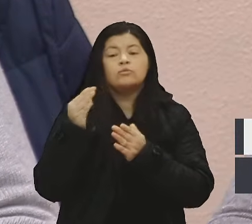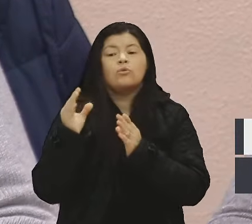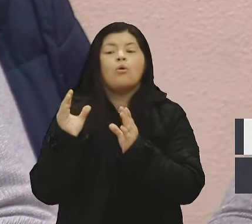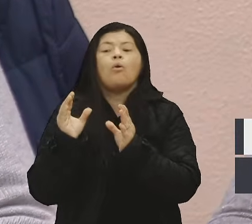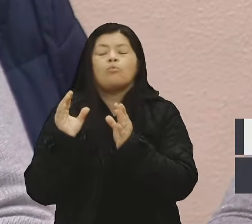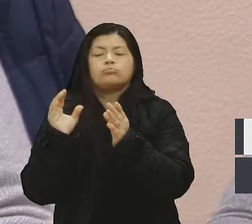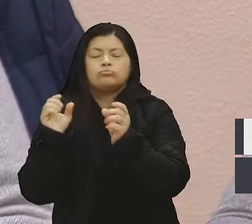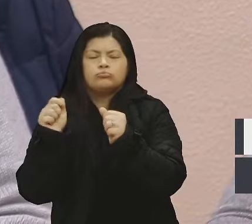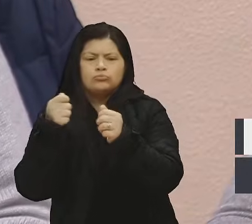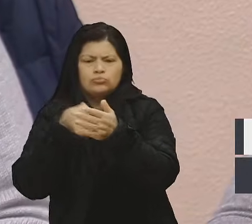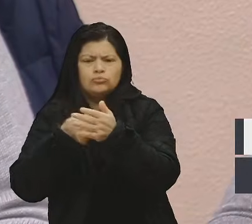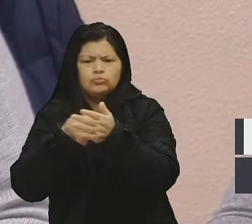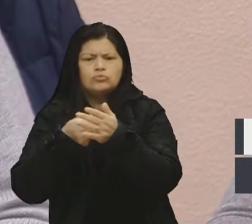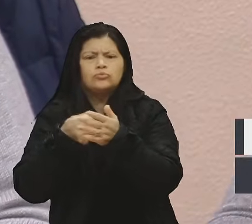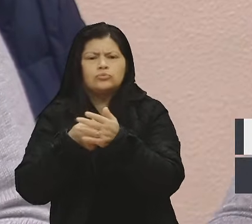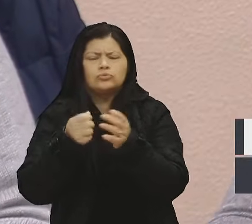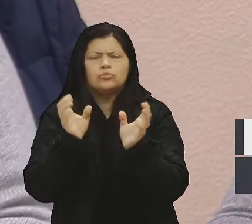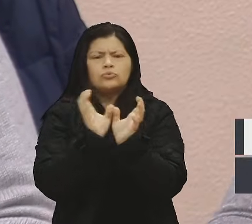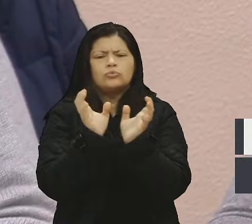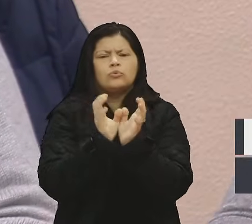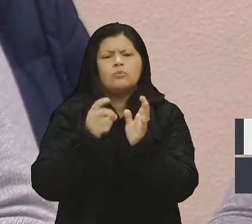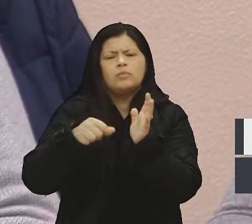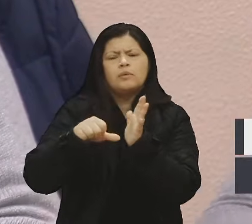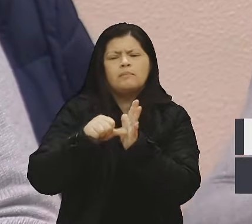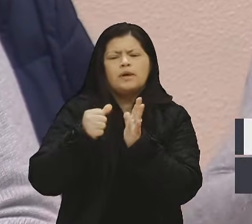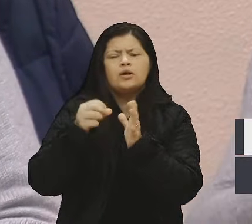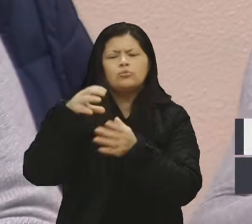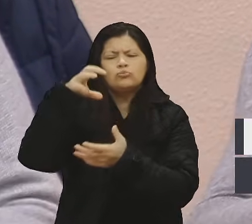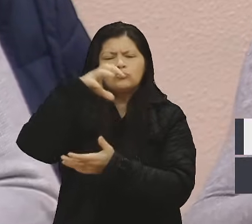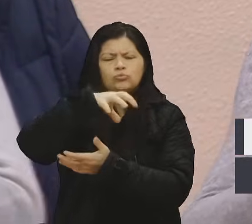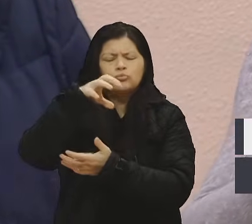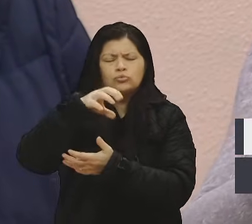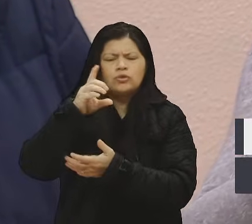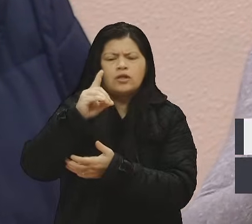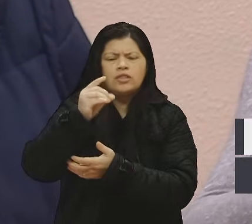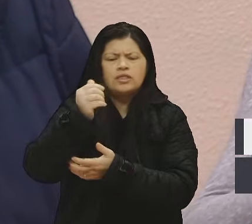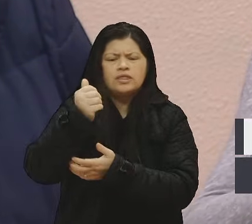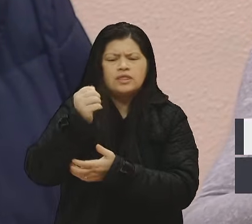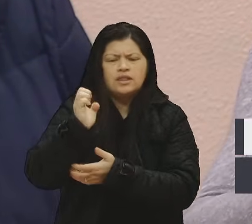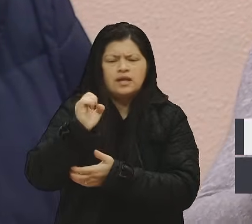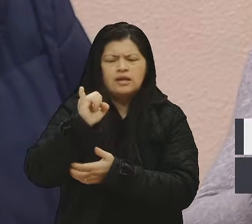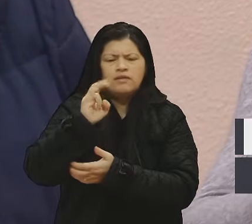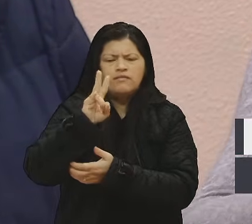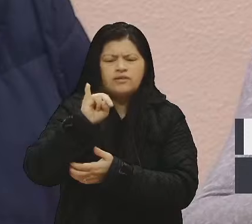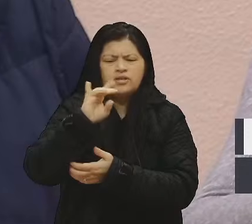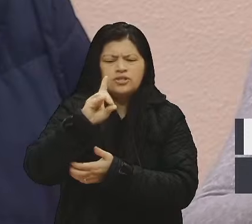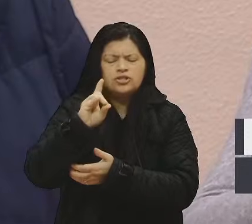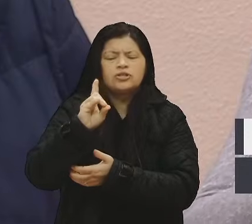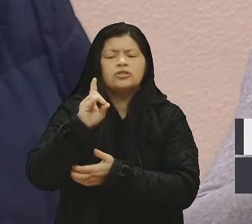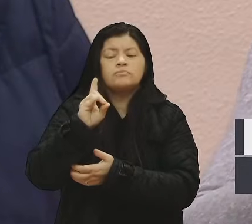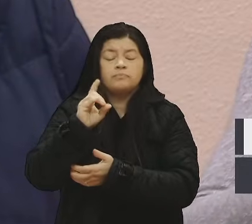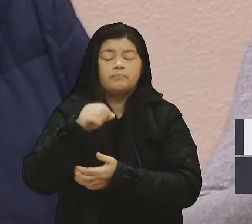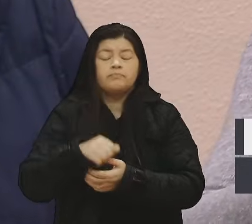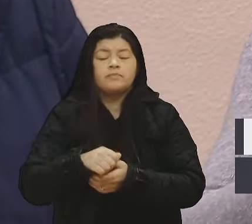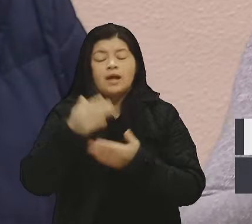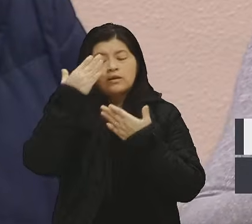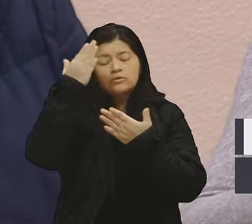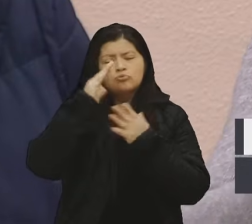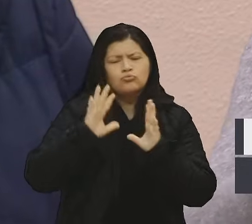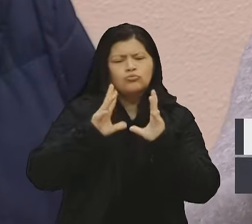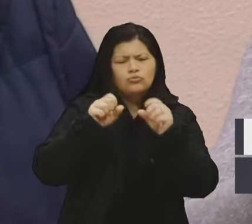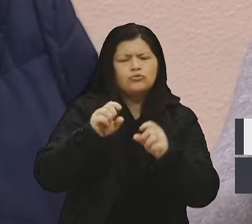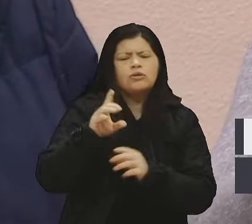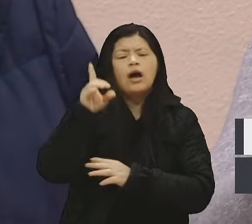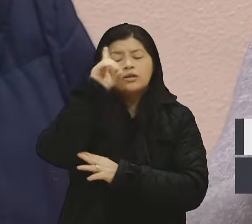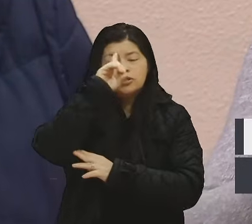luta, diretor do primeiro núcleo, professor David, e agradecendo a ele, agradeço a toda a direção e